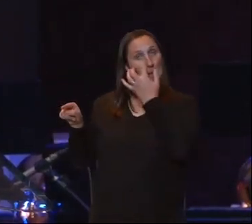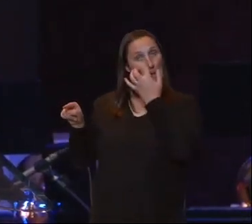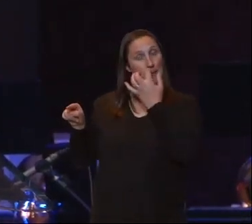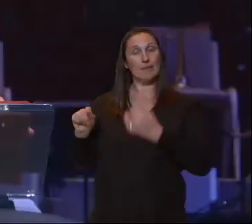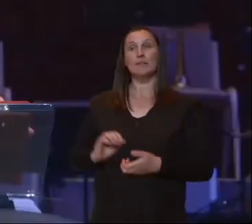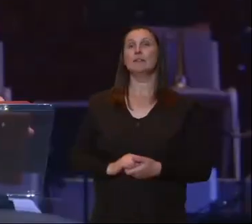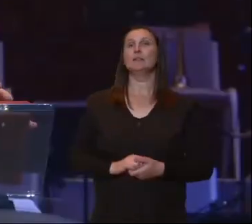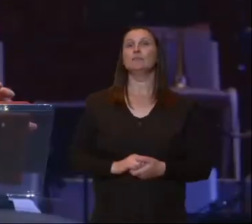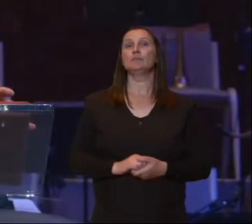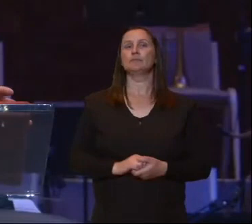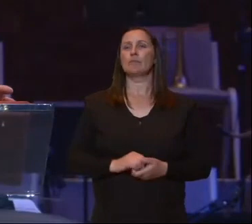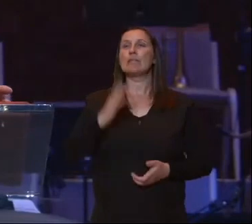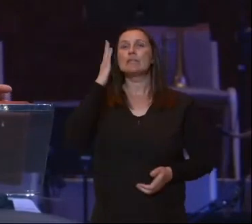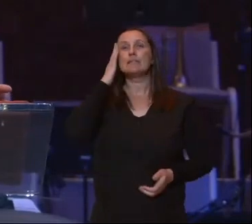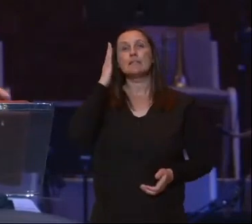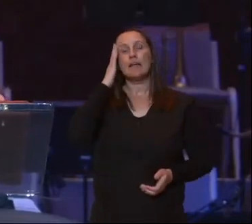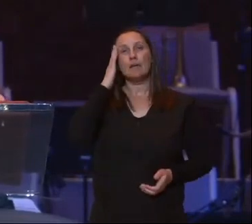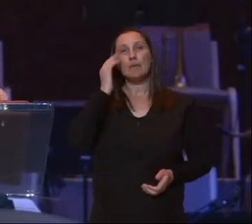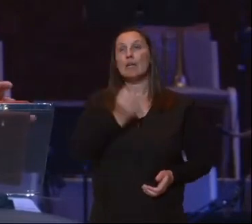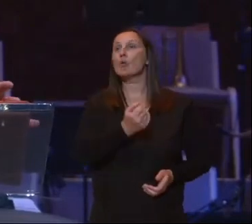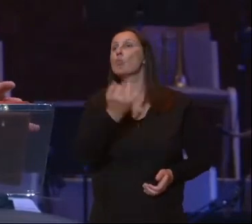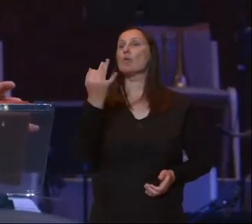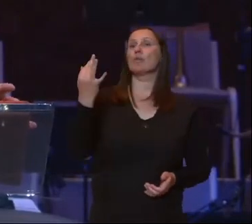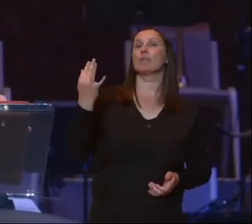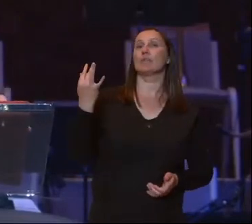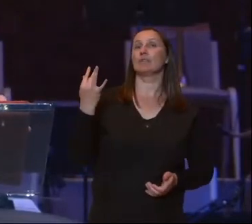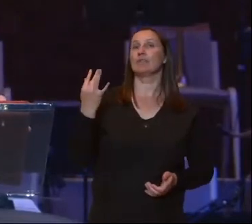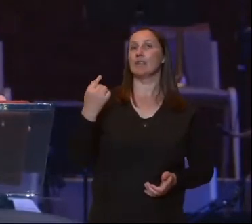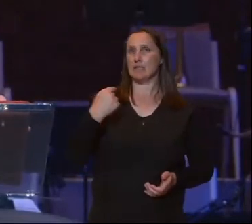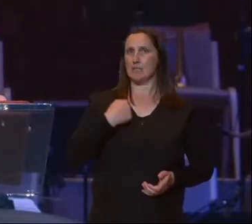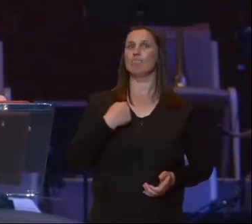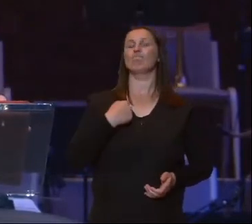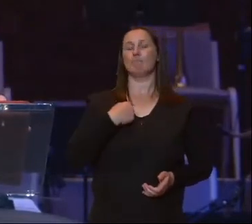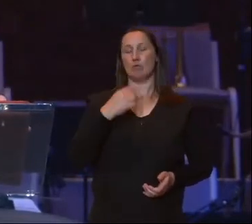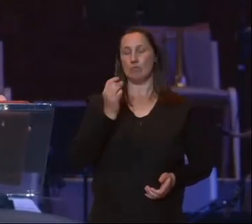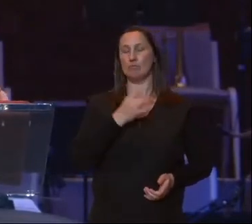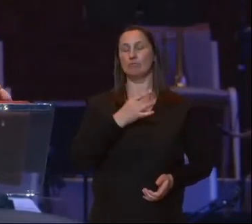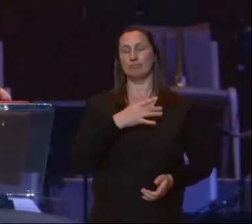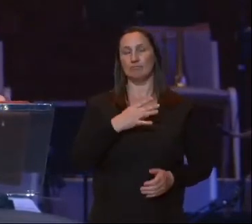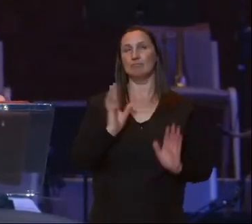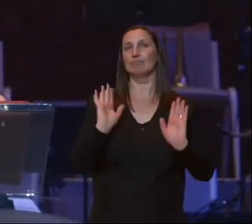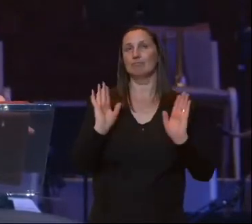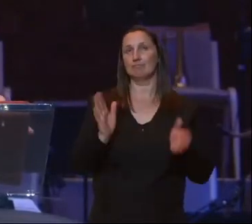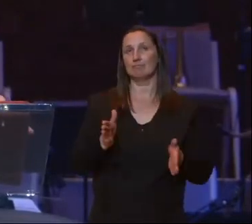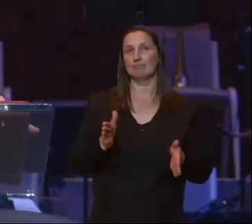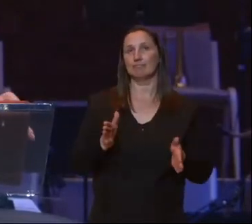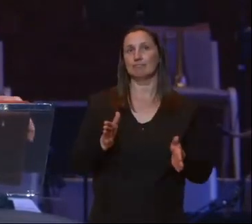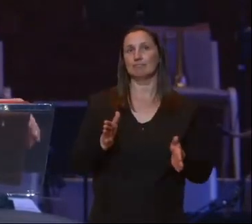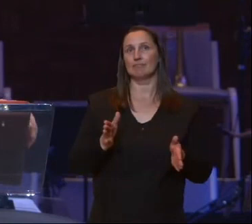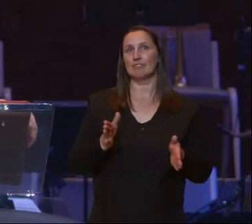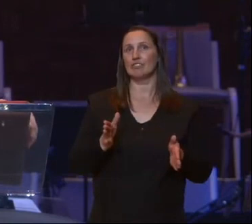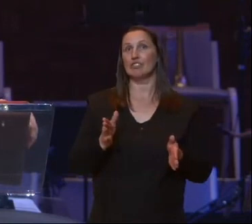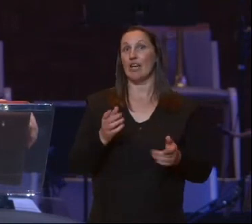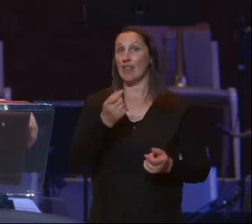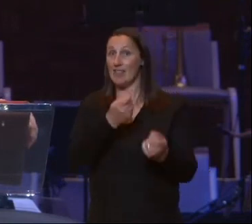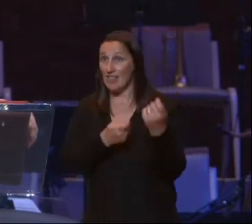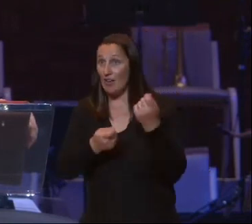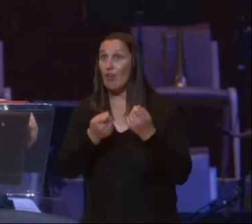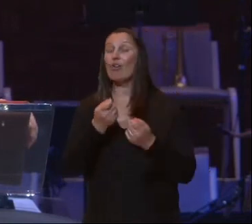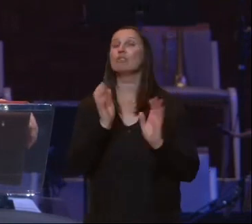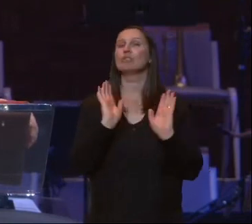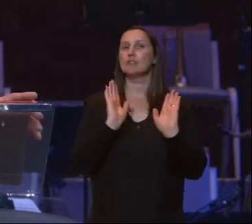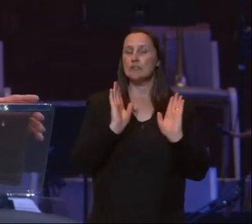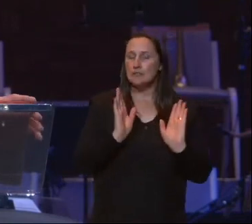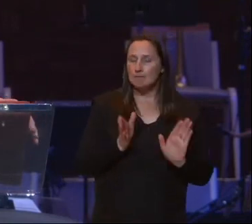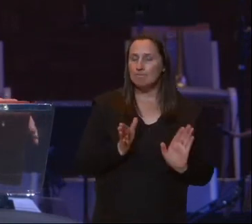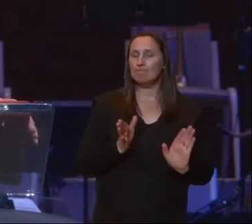Sabe, quantas vezes eu já senti medo? Já sentiu medo de fazer um negócio? Você